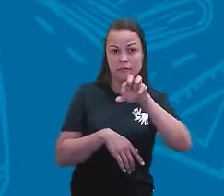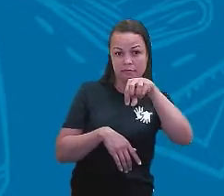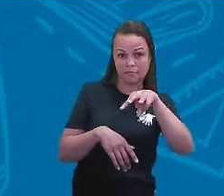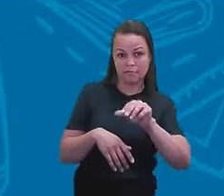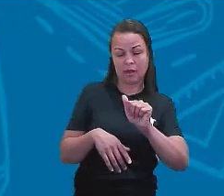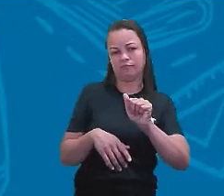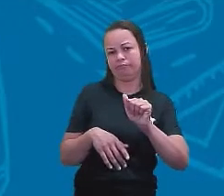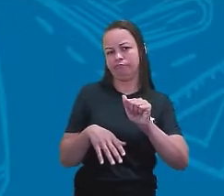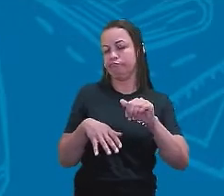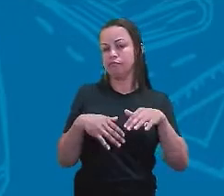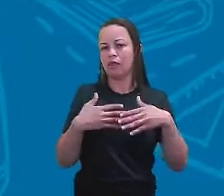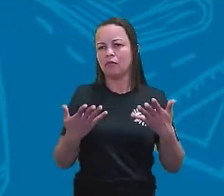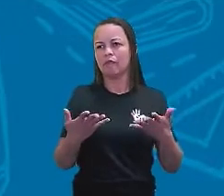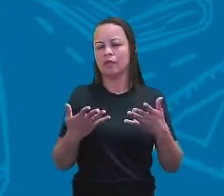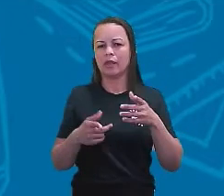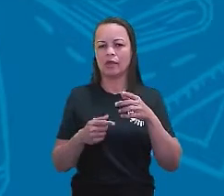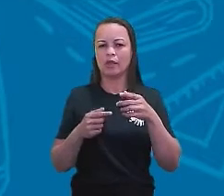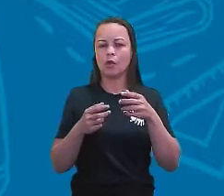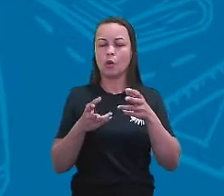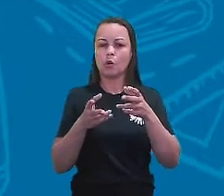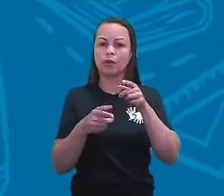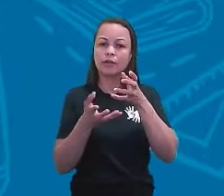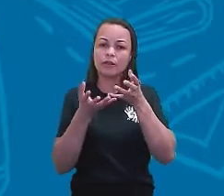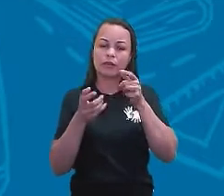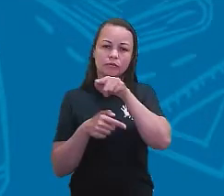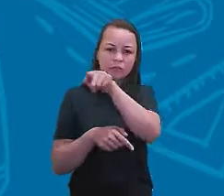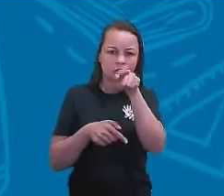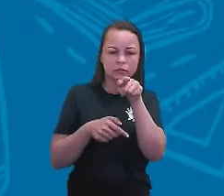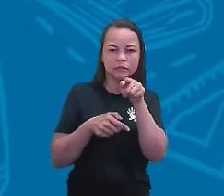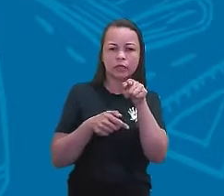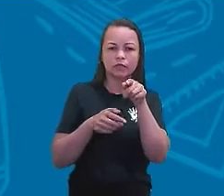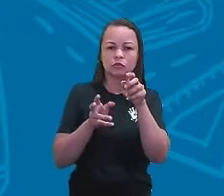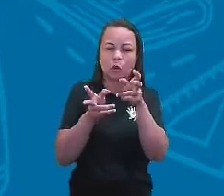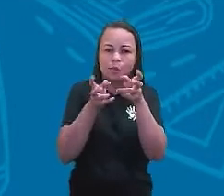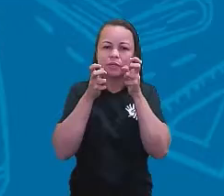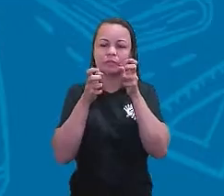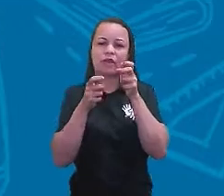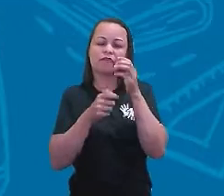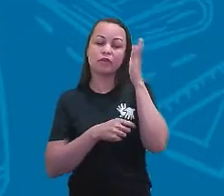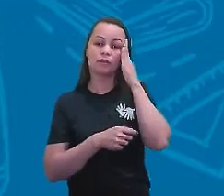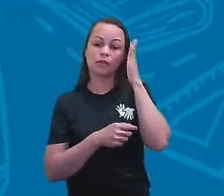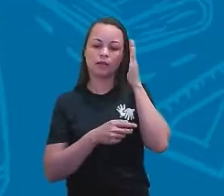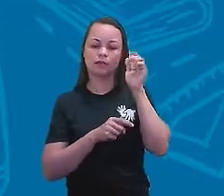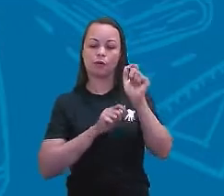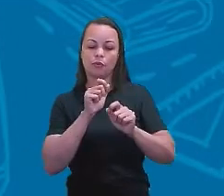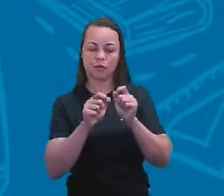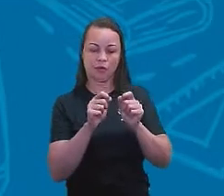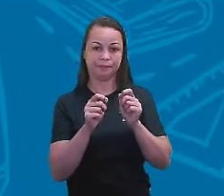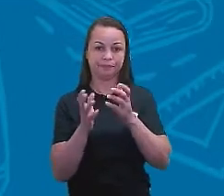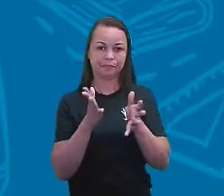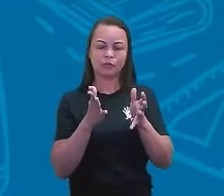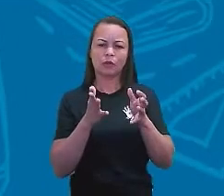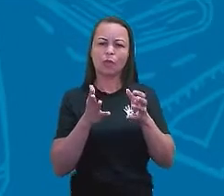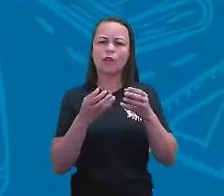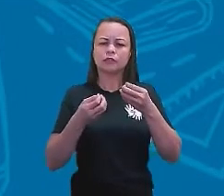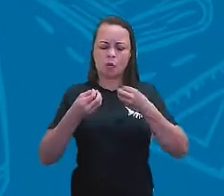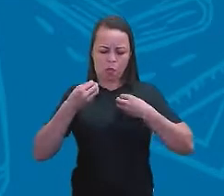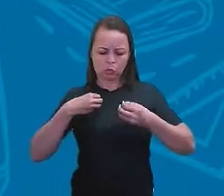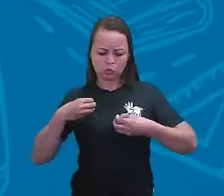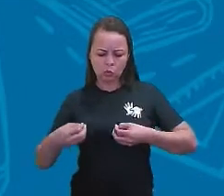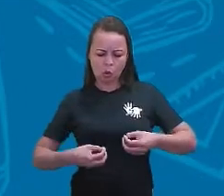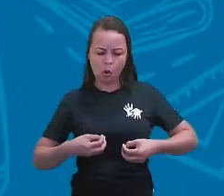chamar a atenção de vocês é entender qual é a cascata química, quais são os hormônios, quais são os órgãos que